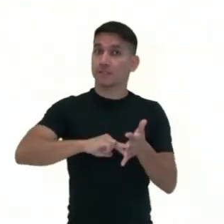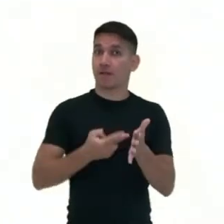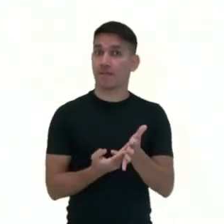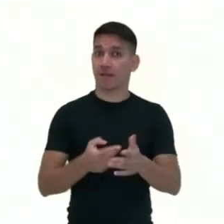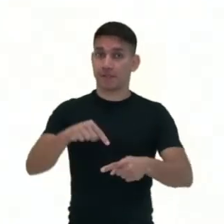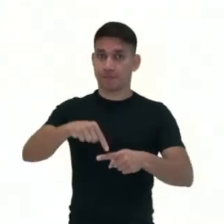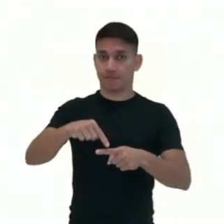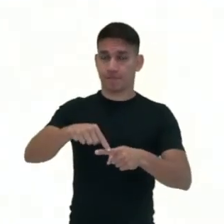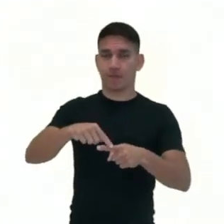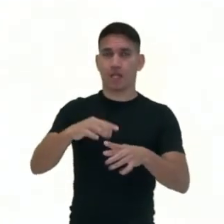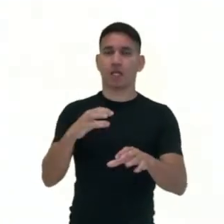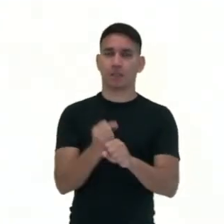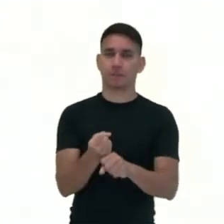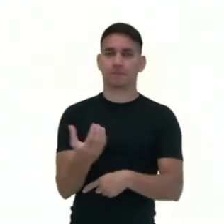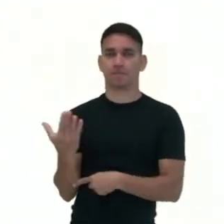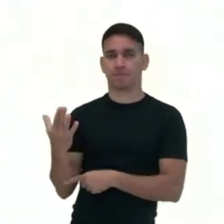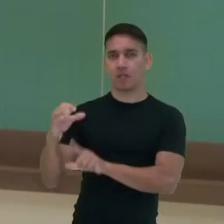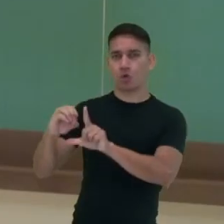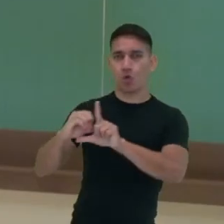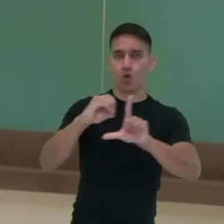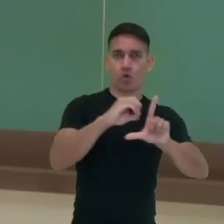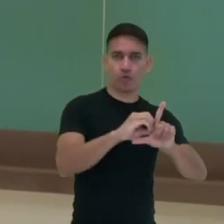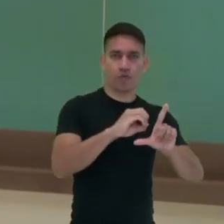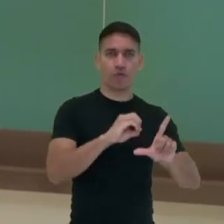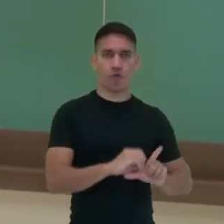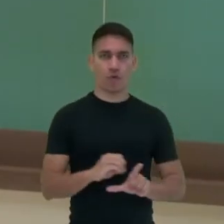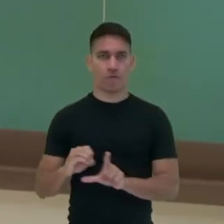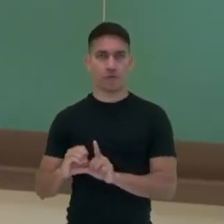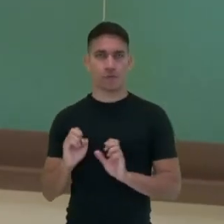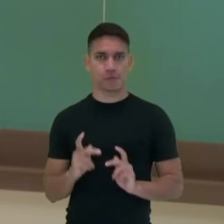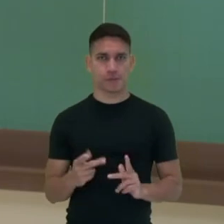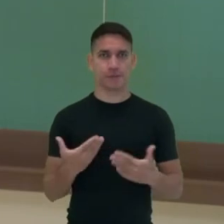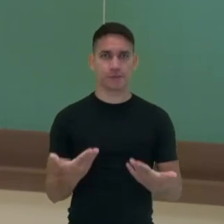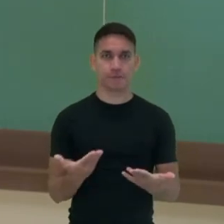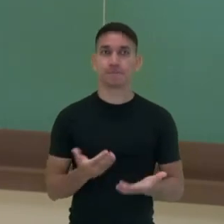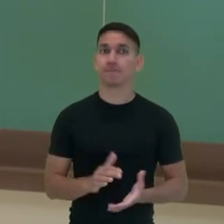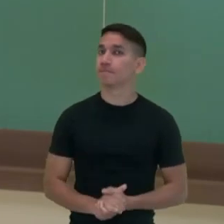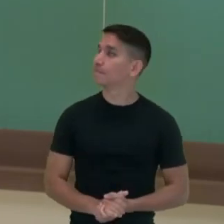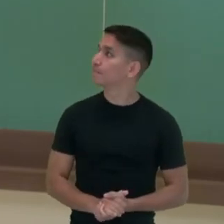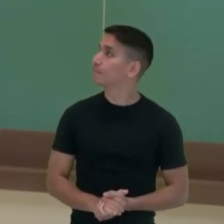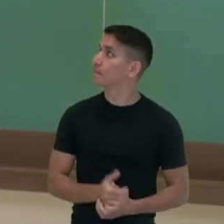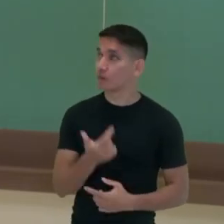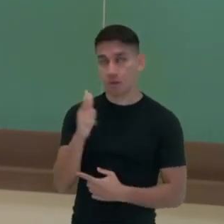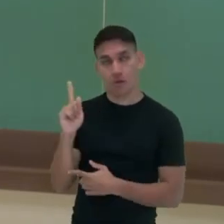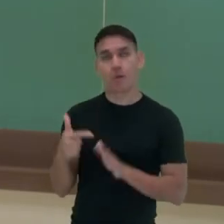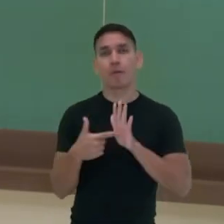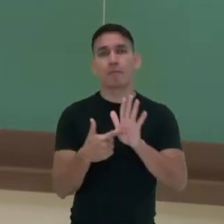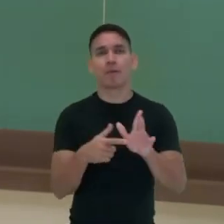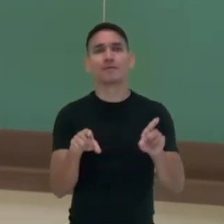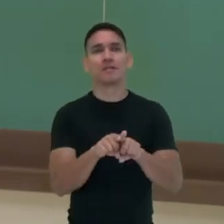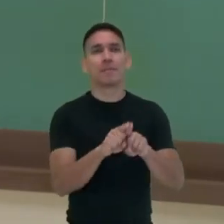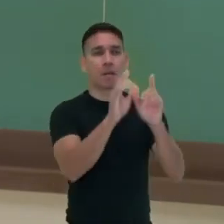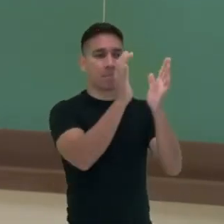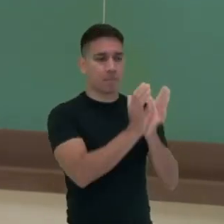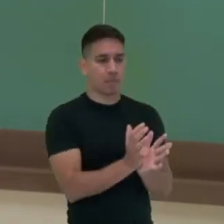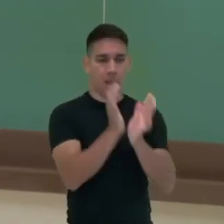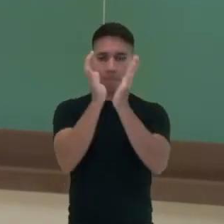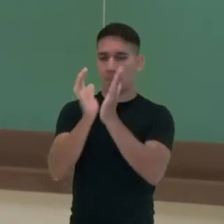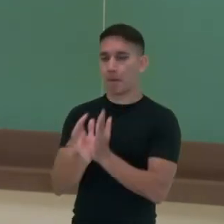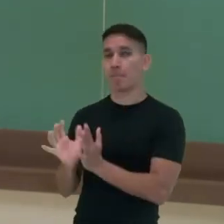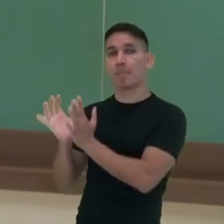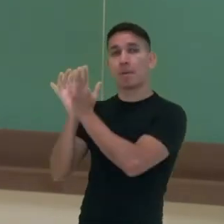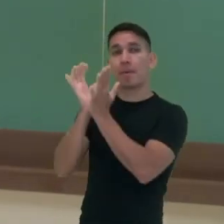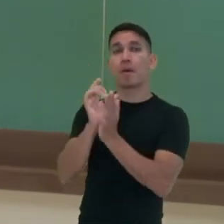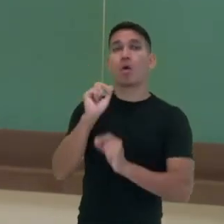M é perpendicular a N, tá bom? Beleza? Então tá jóia. E ainda aqui, ó, a gente pode classificar, olha só,